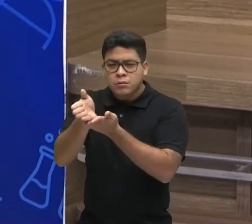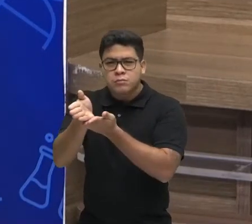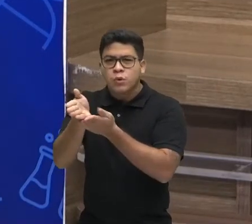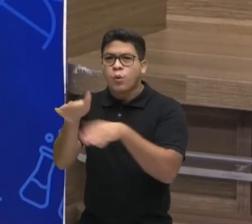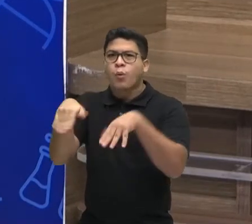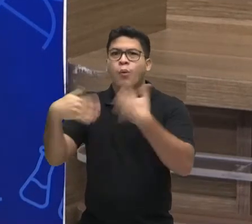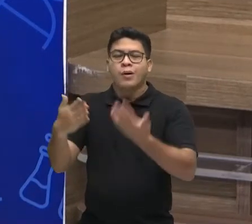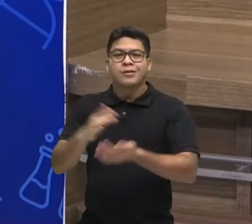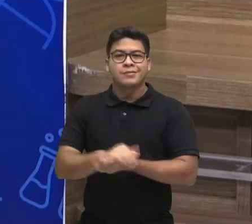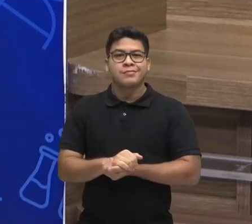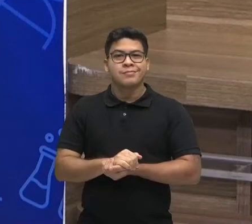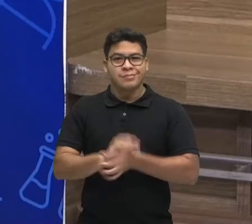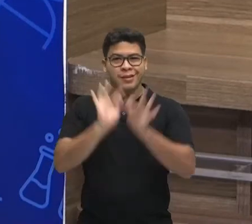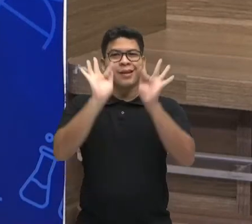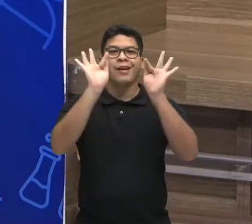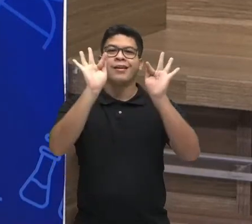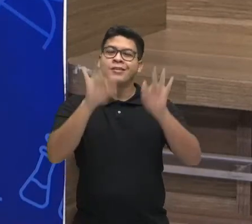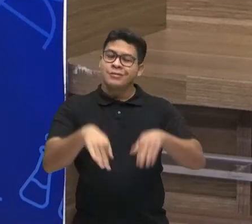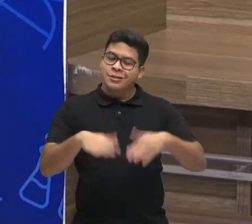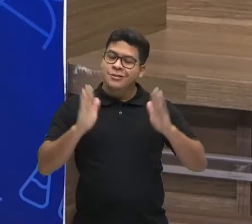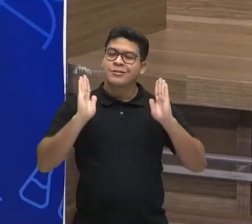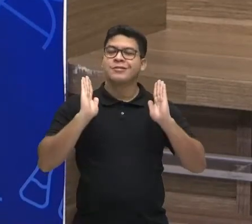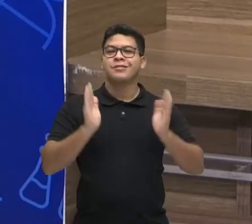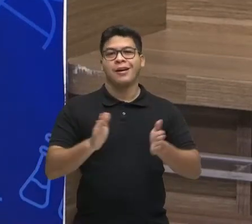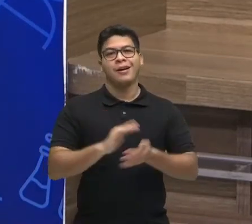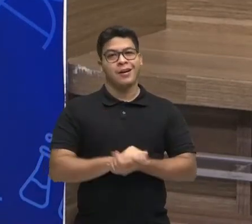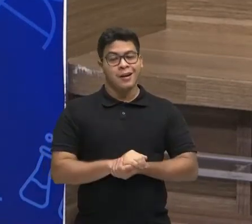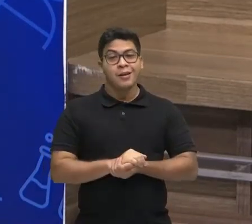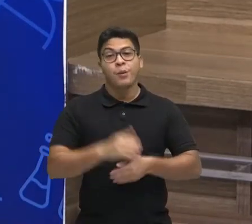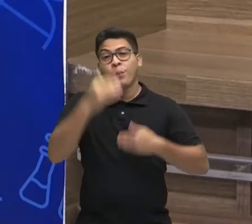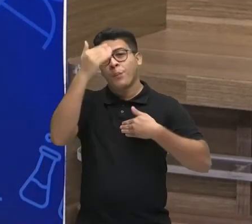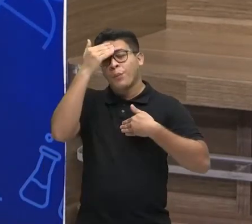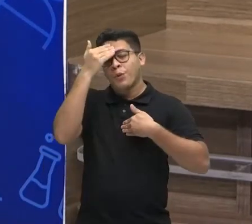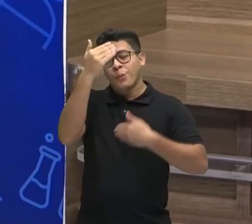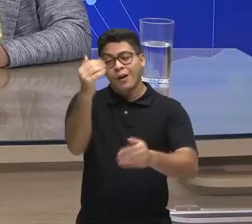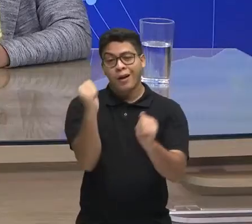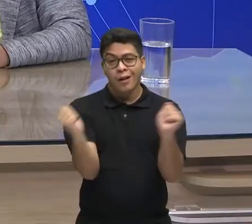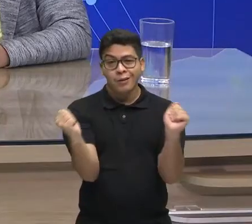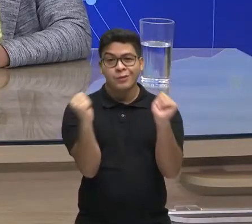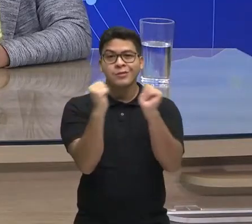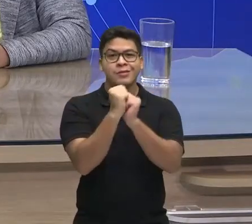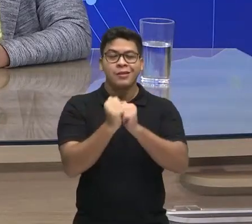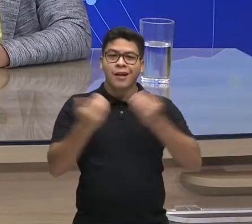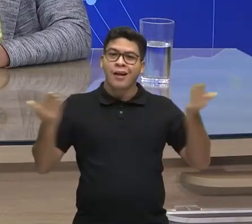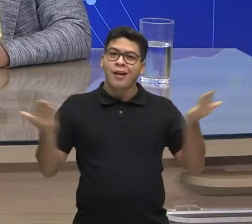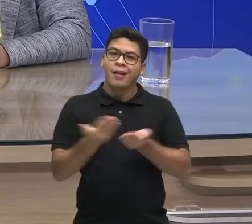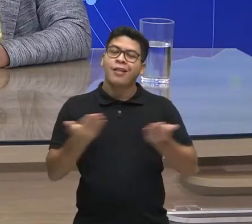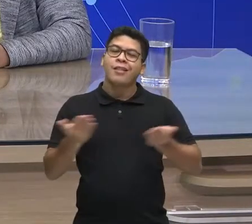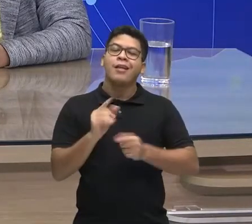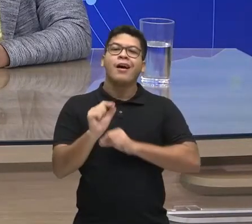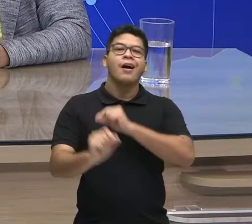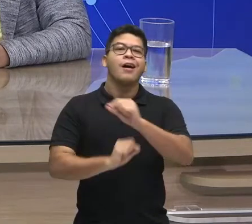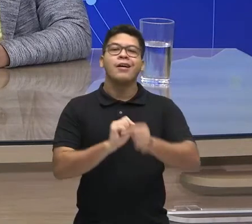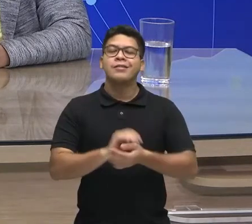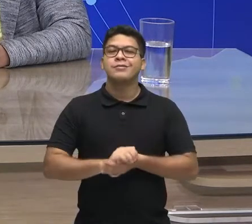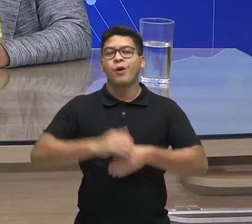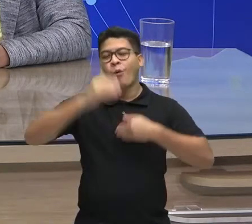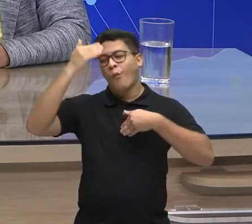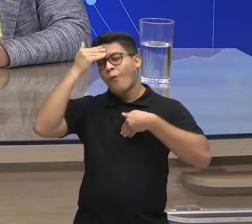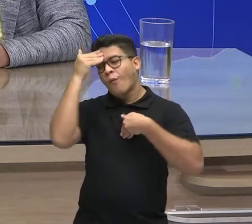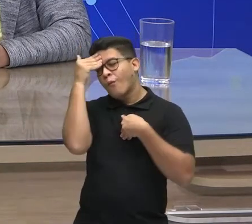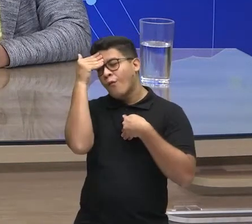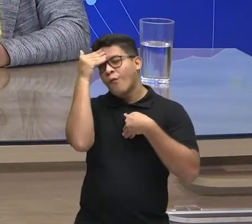nós vamos ficando por aqui. Muito obrigado pela companhia de vocês até agora. Agradeço imensamente